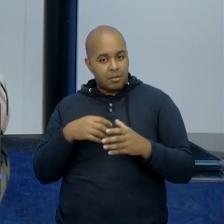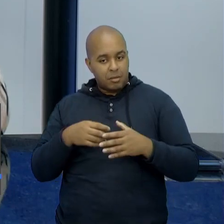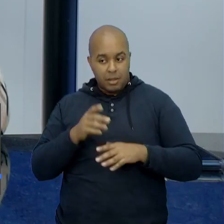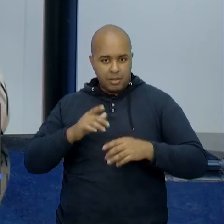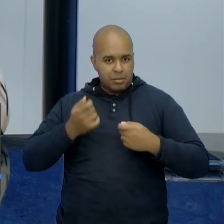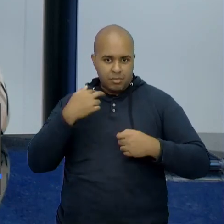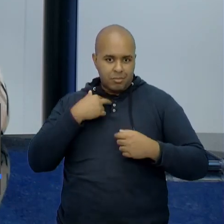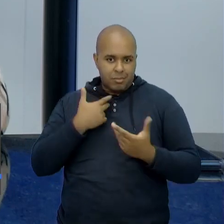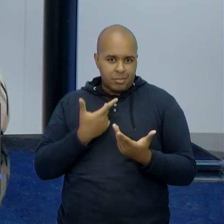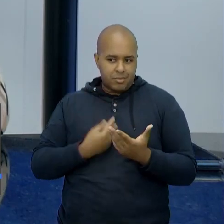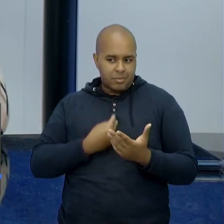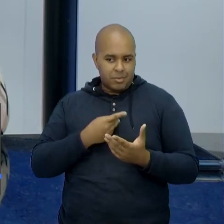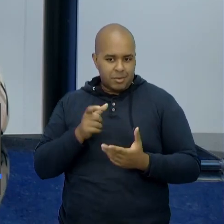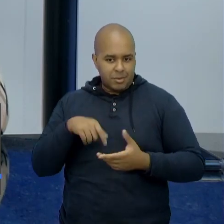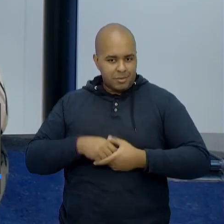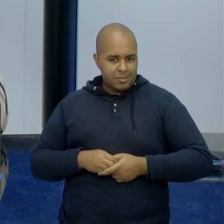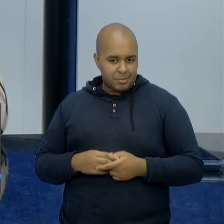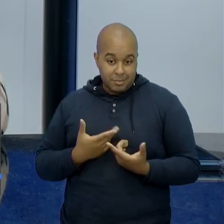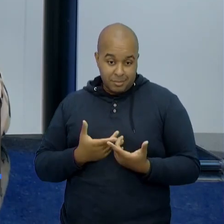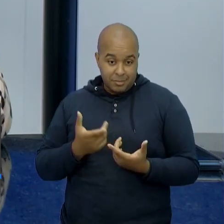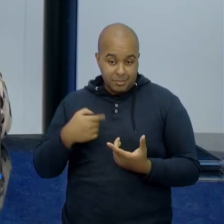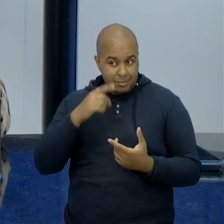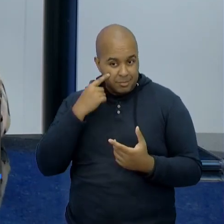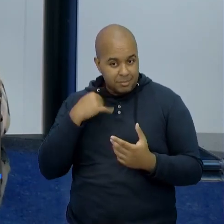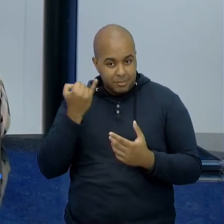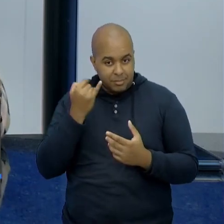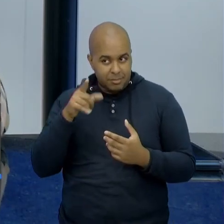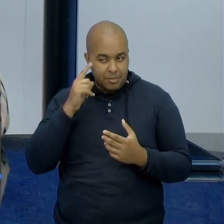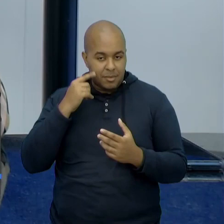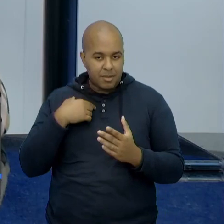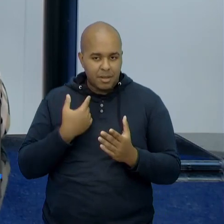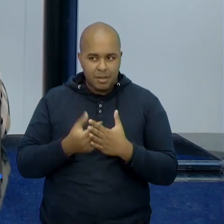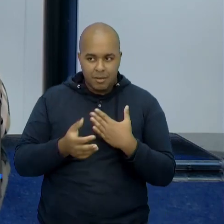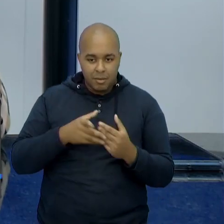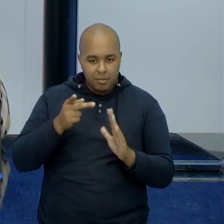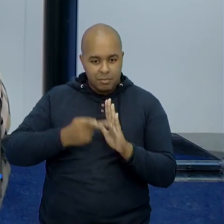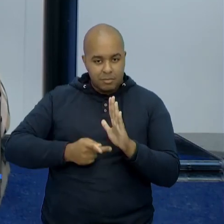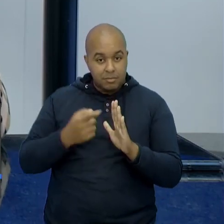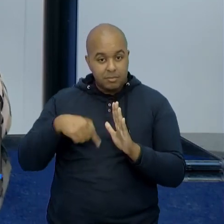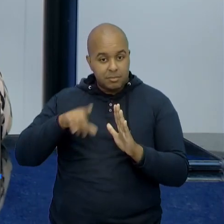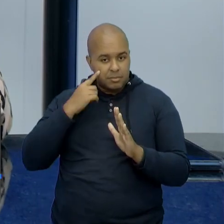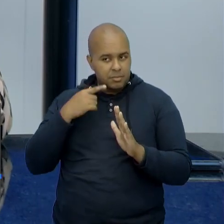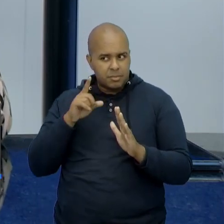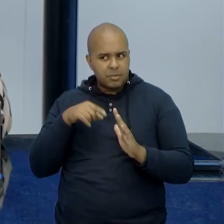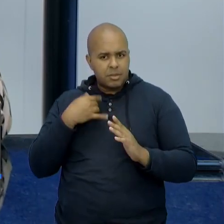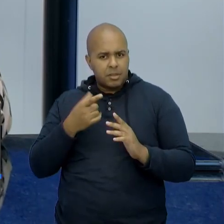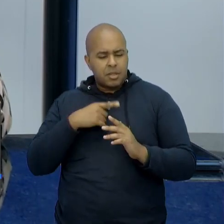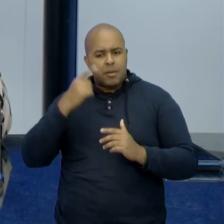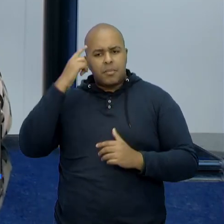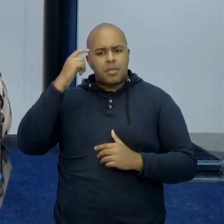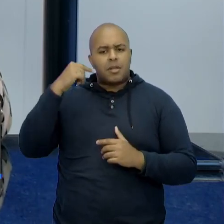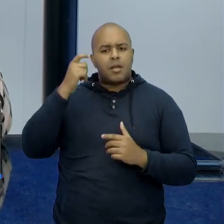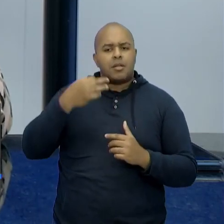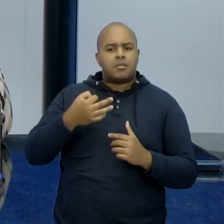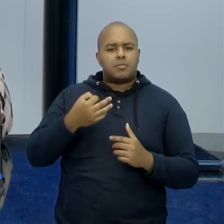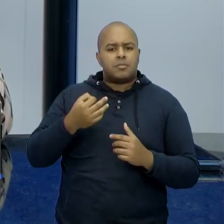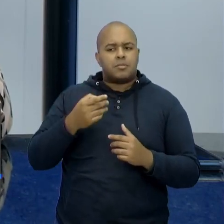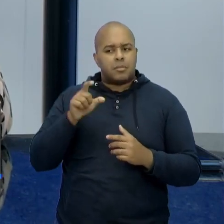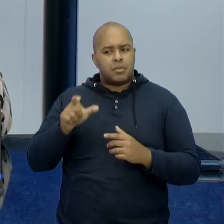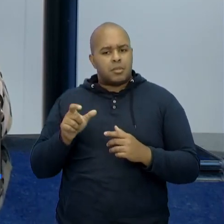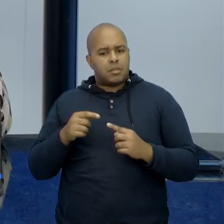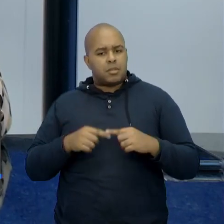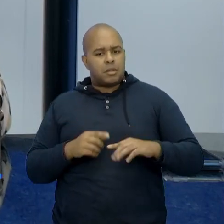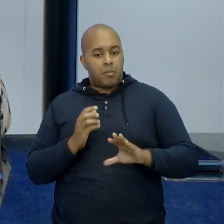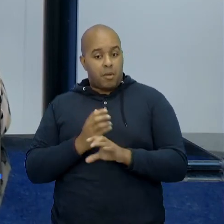vai mais poder viver daquilo. Então, é importante que qualquer projeto, que a gente pense realmente